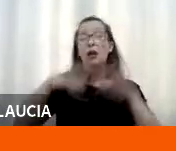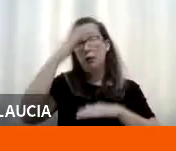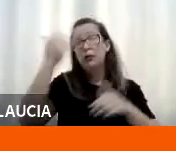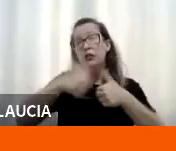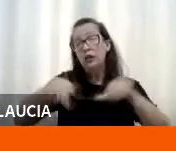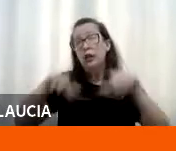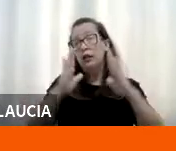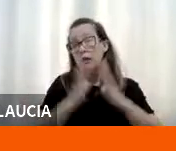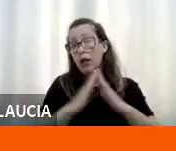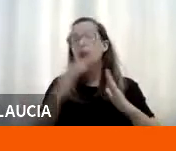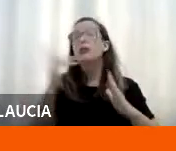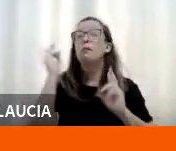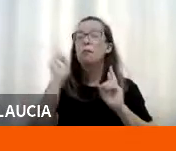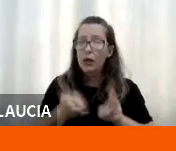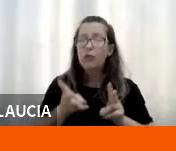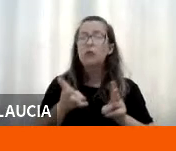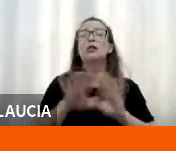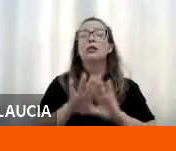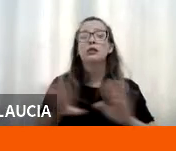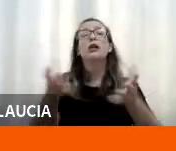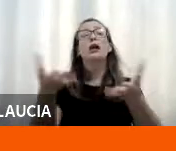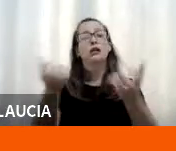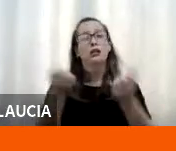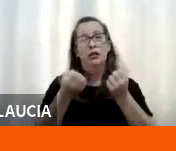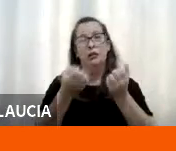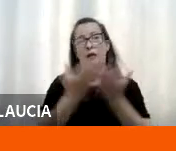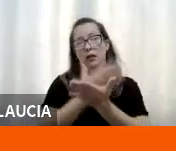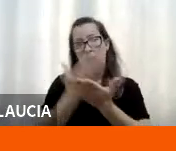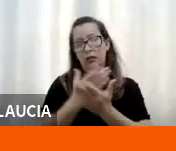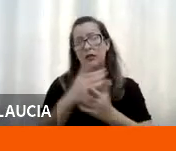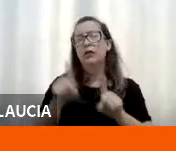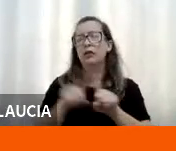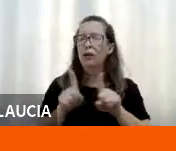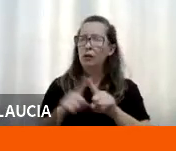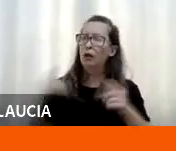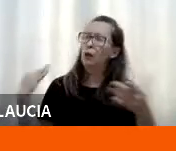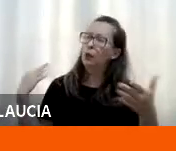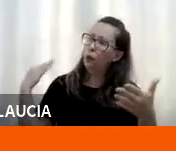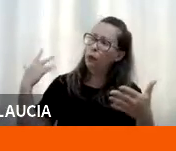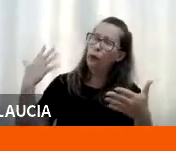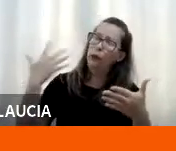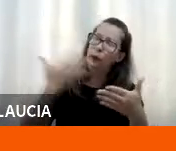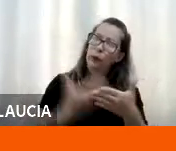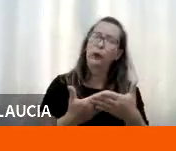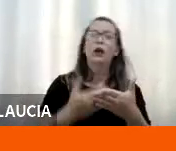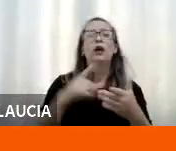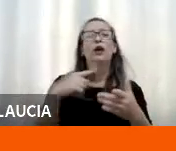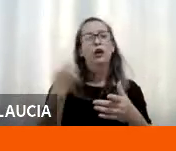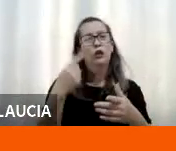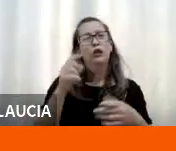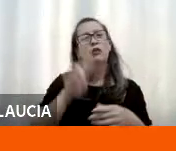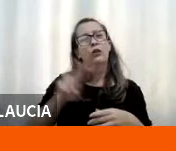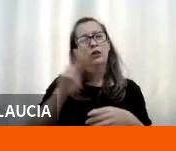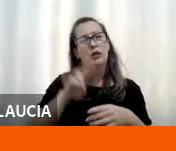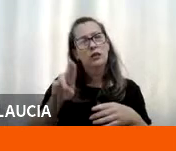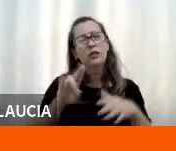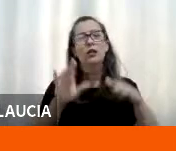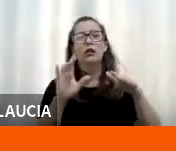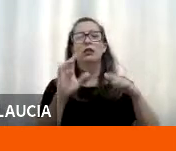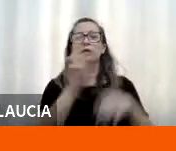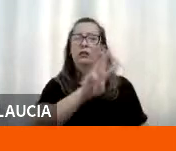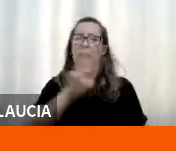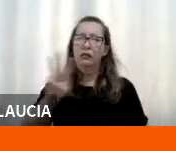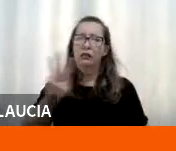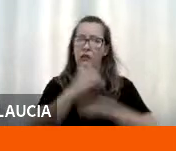pandemia. E, ao longo do tempo, a gente foi ocupando o site na internet e